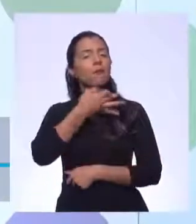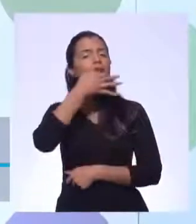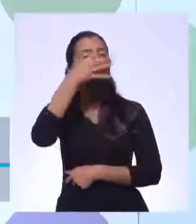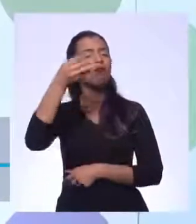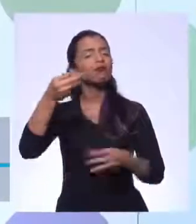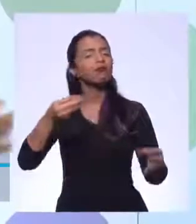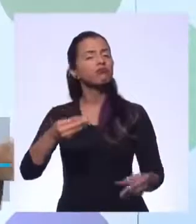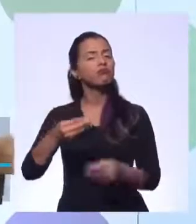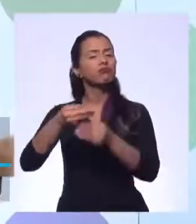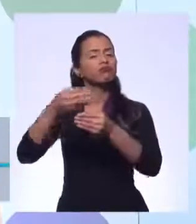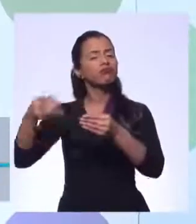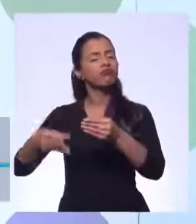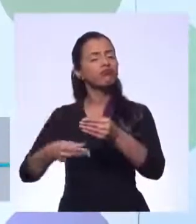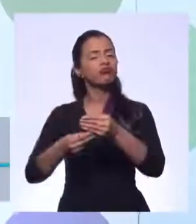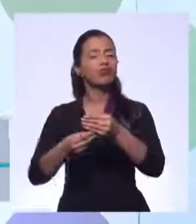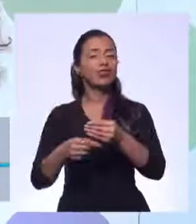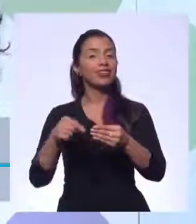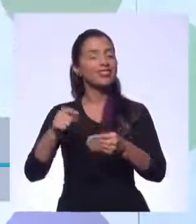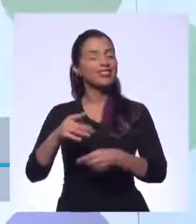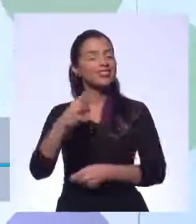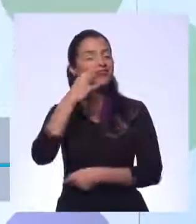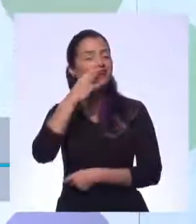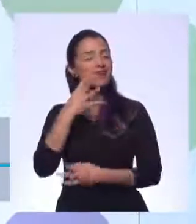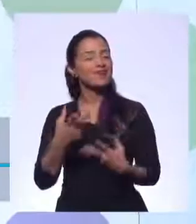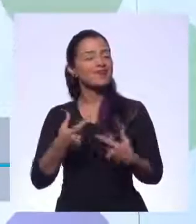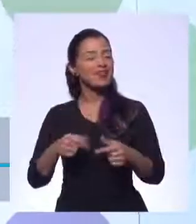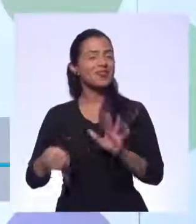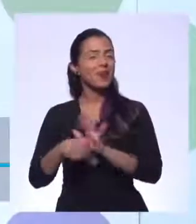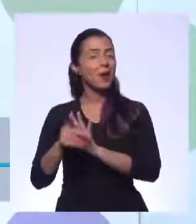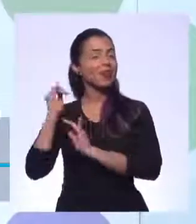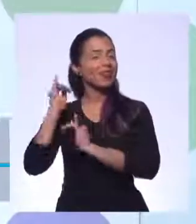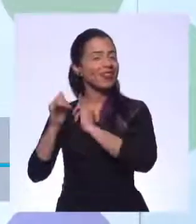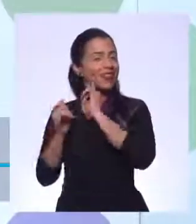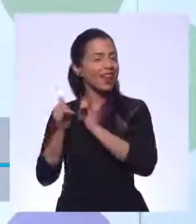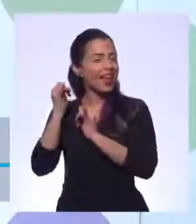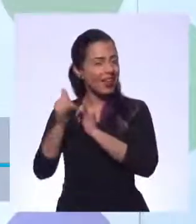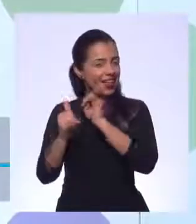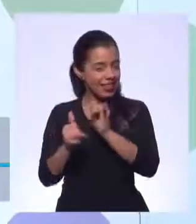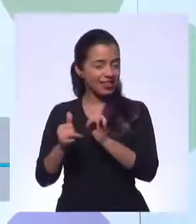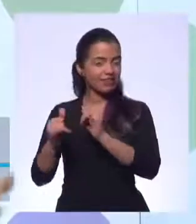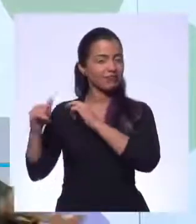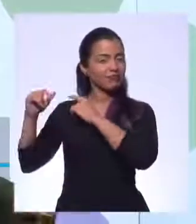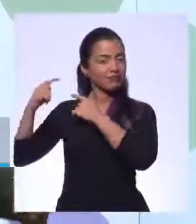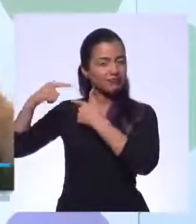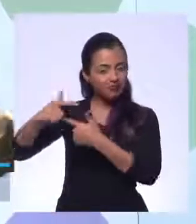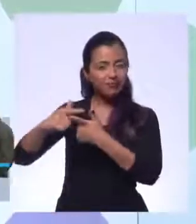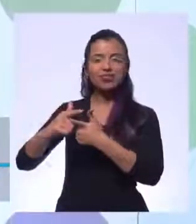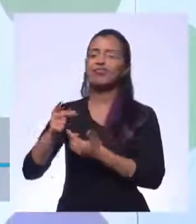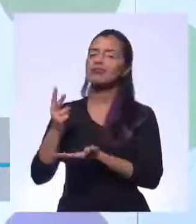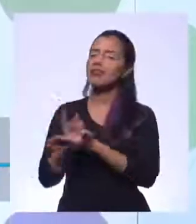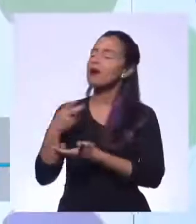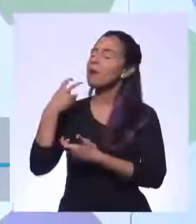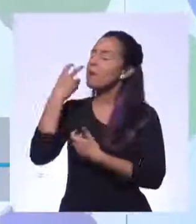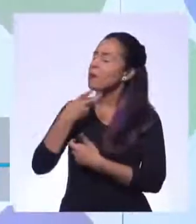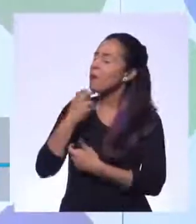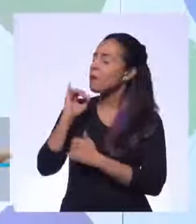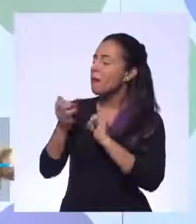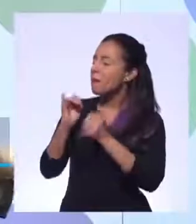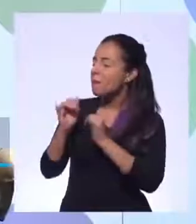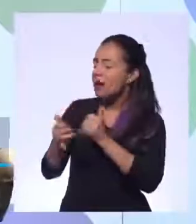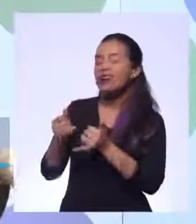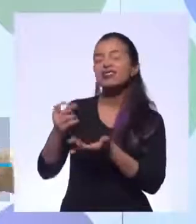coisa, e isso é que é a riqueza da lenda. A lenda, enquanto tradição oral, se apresentam